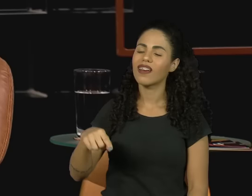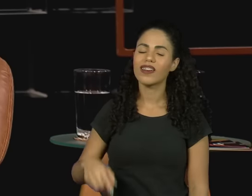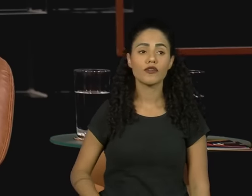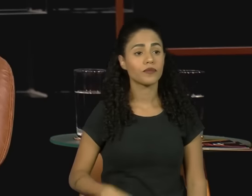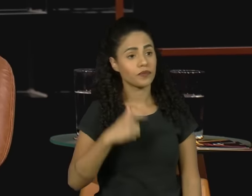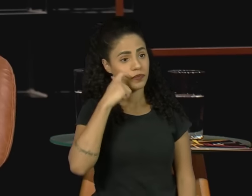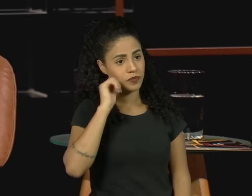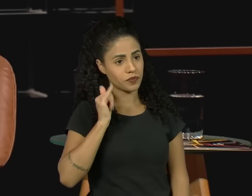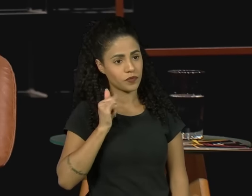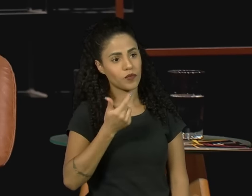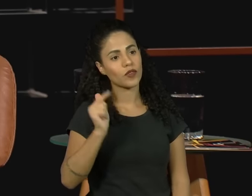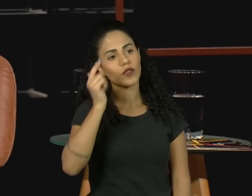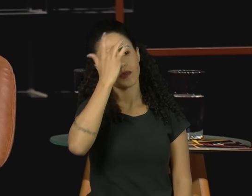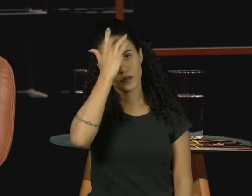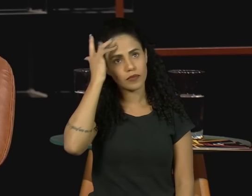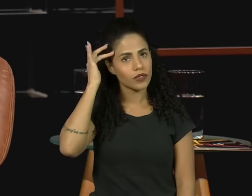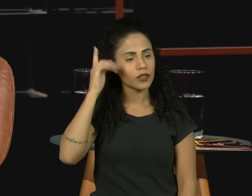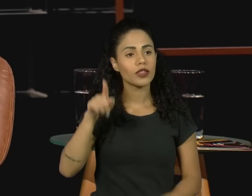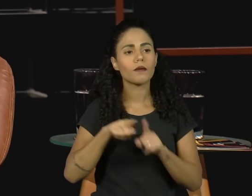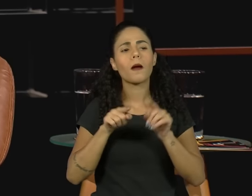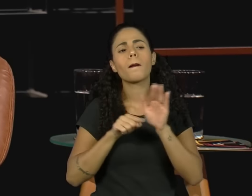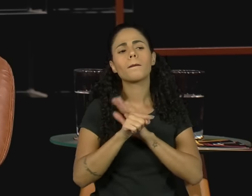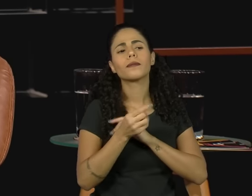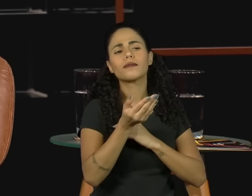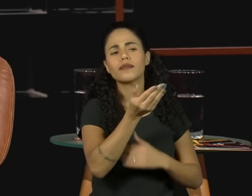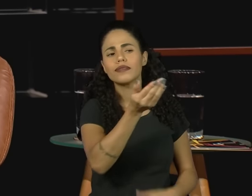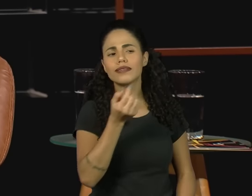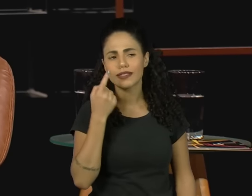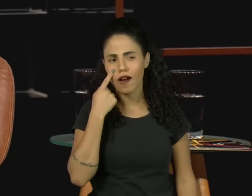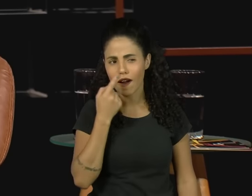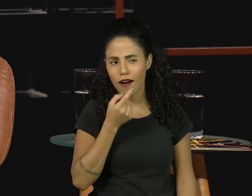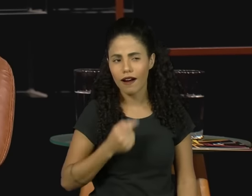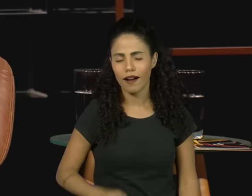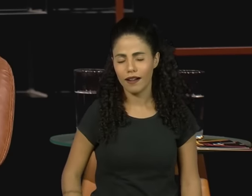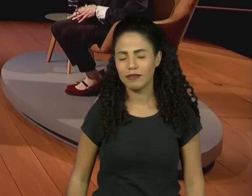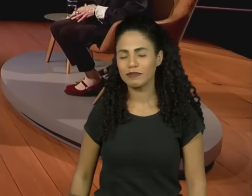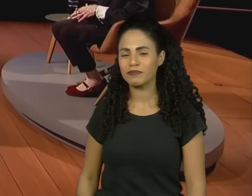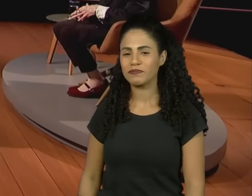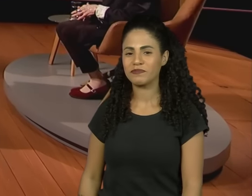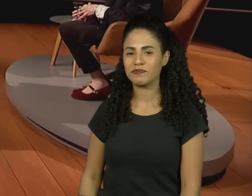um depoimento aí de uma pessoa que faz uma pergunta para você. Olha só.